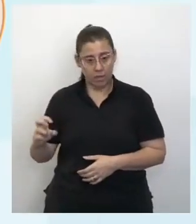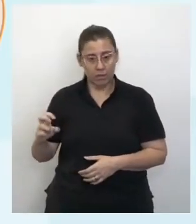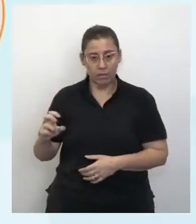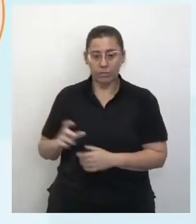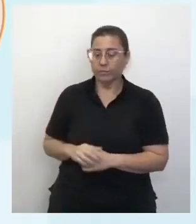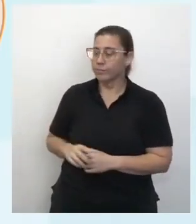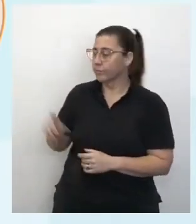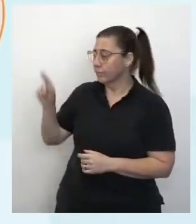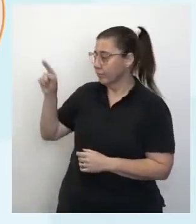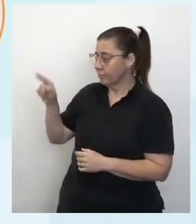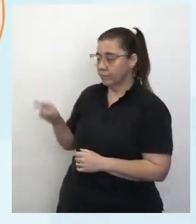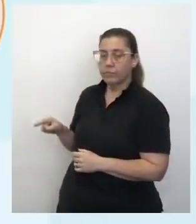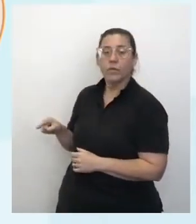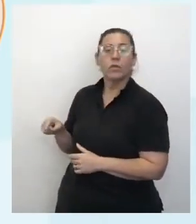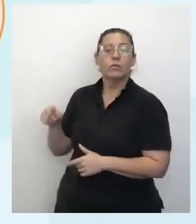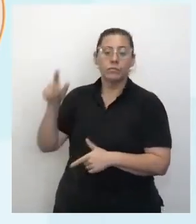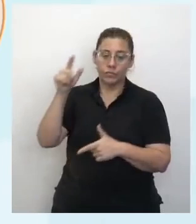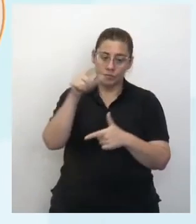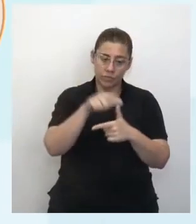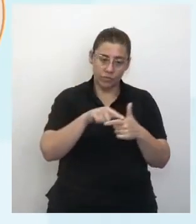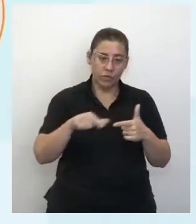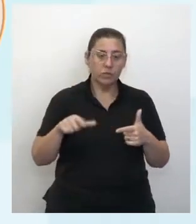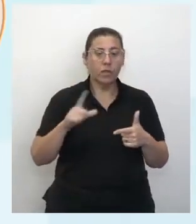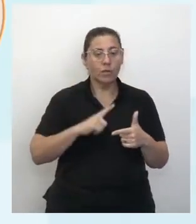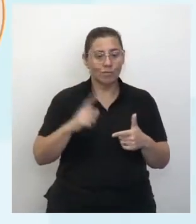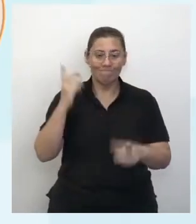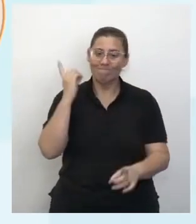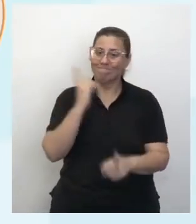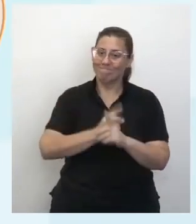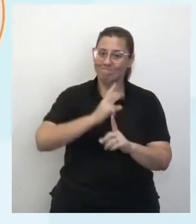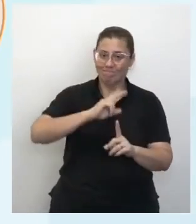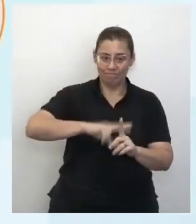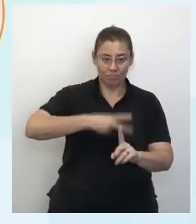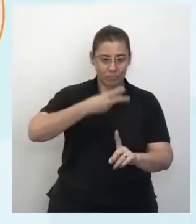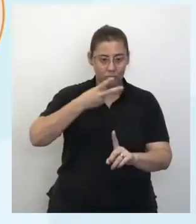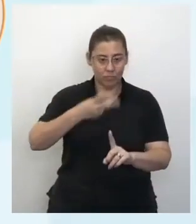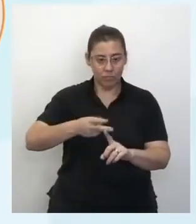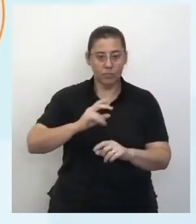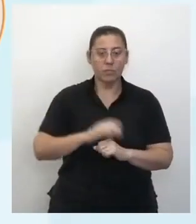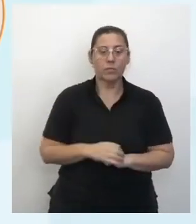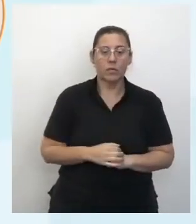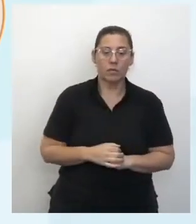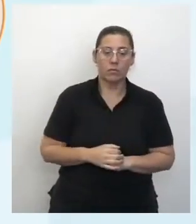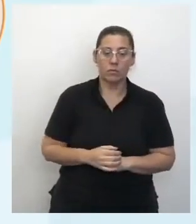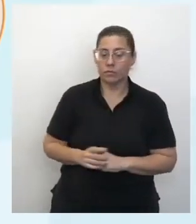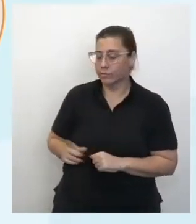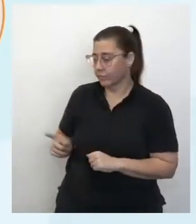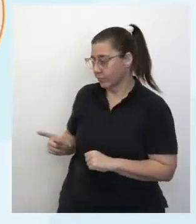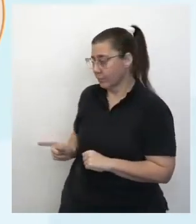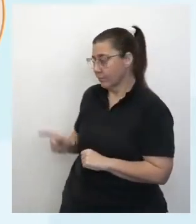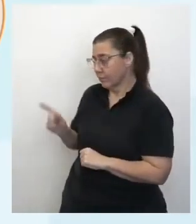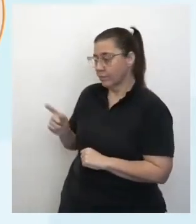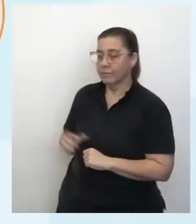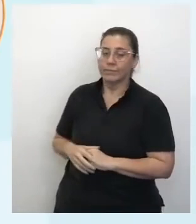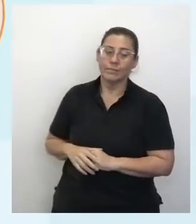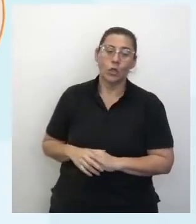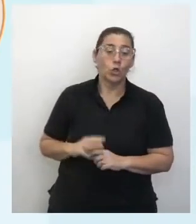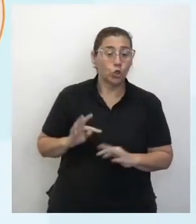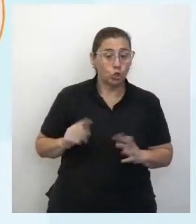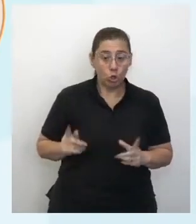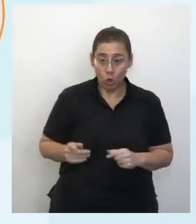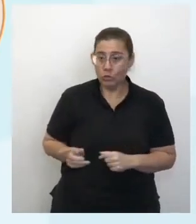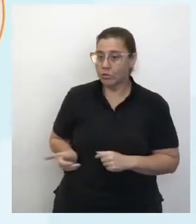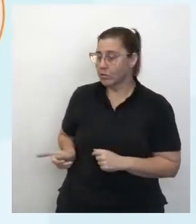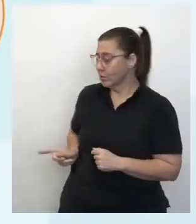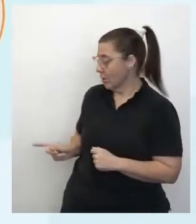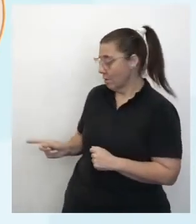lados que vocês dividiram, vocês têm que ter encontrado o dobro, né? Veja que 5,5 é o dobro de... 11 é o dobro de 5,5, 9